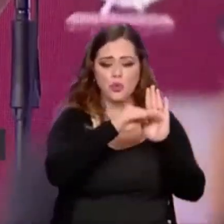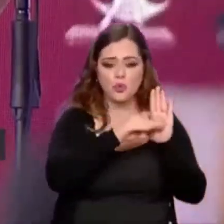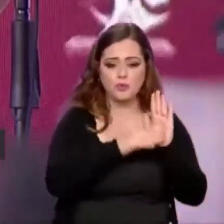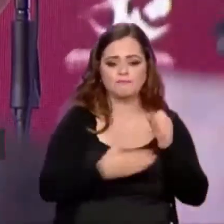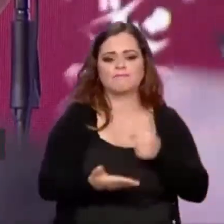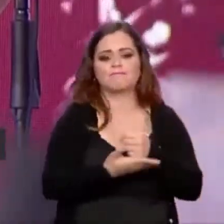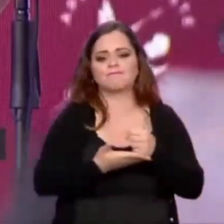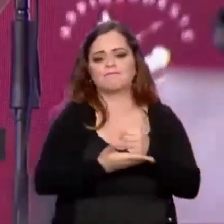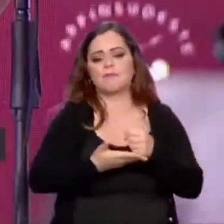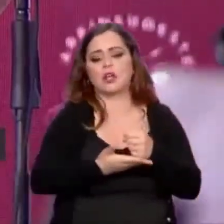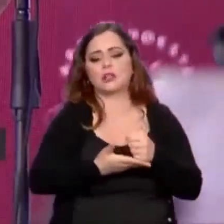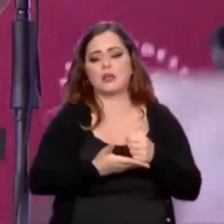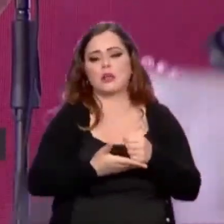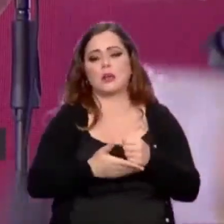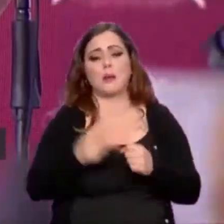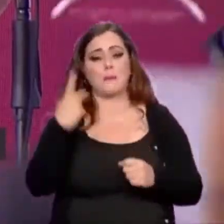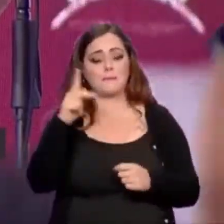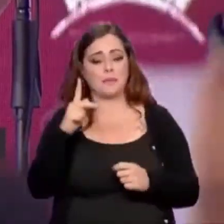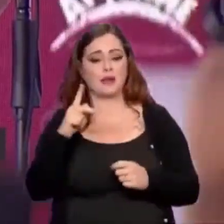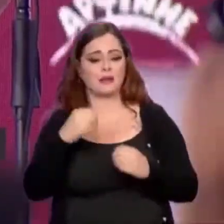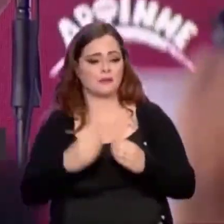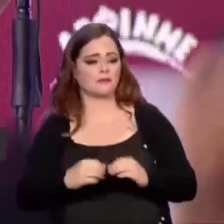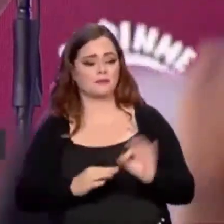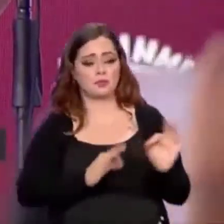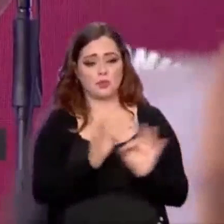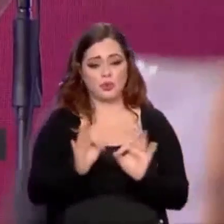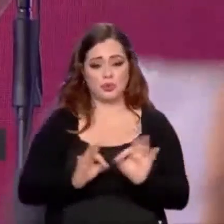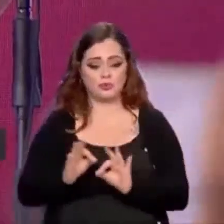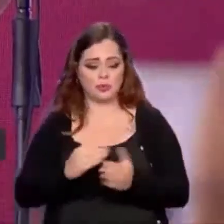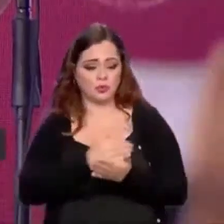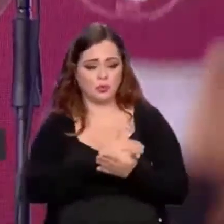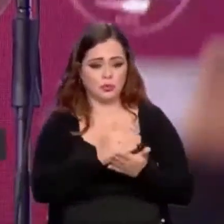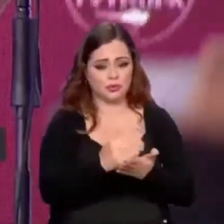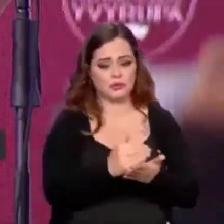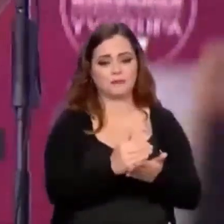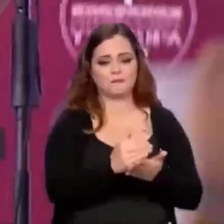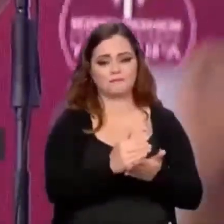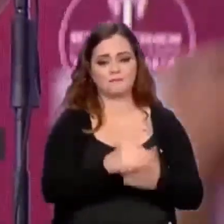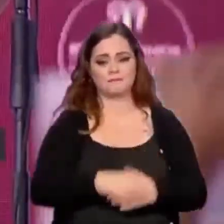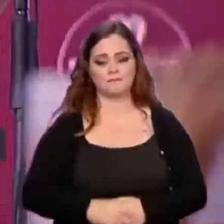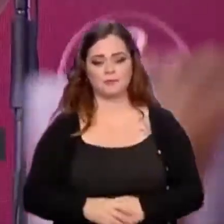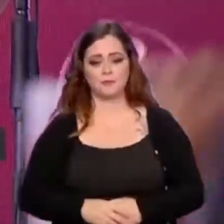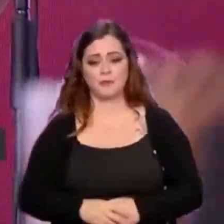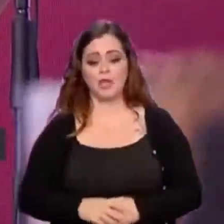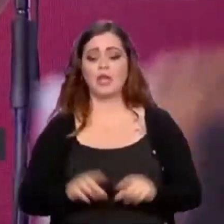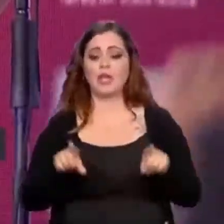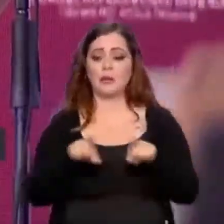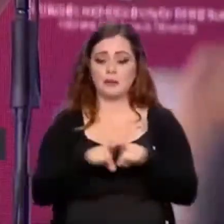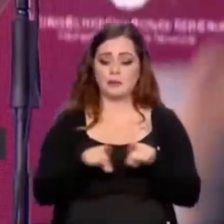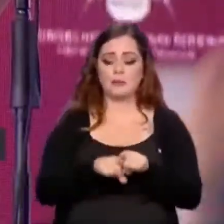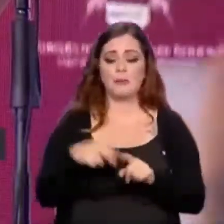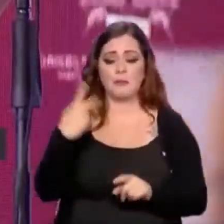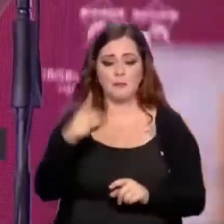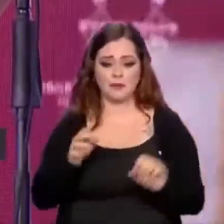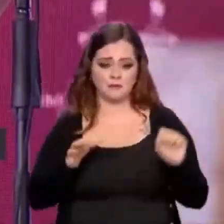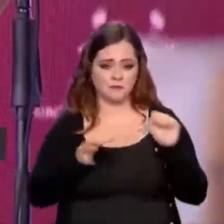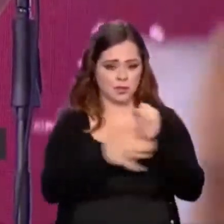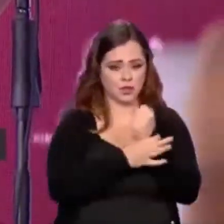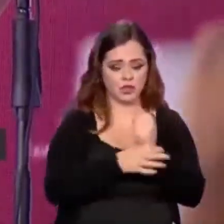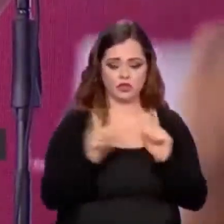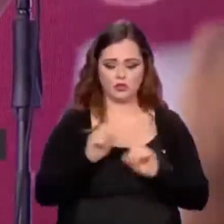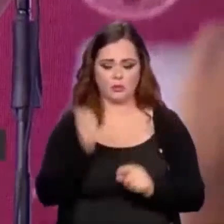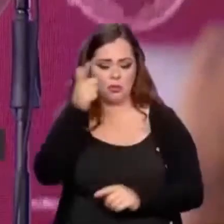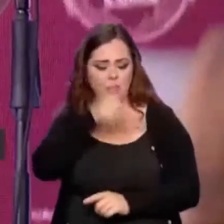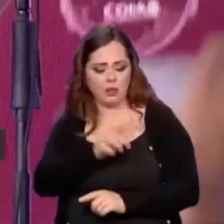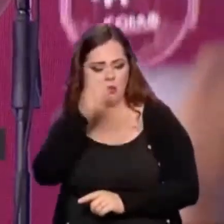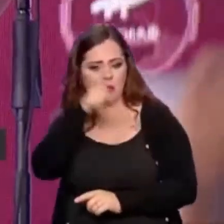fundamental para promover o início dessa reparação. E para garantir que não haja